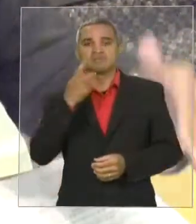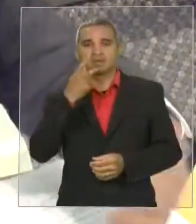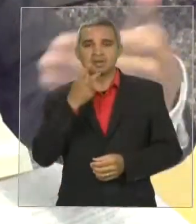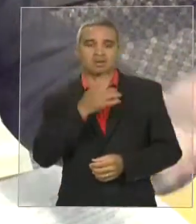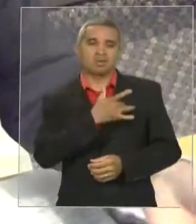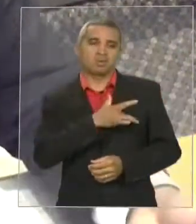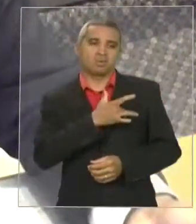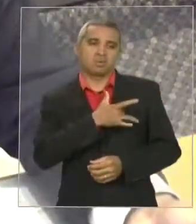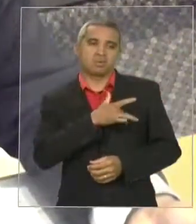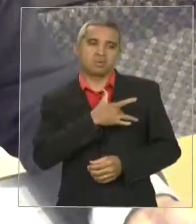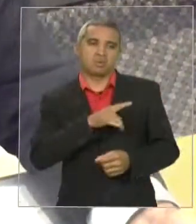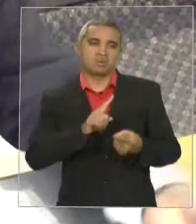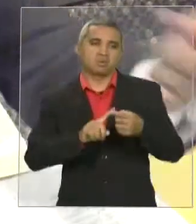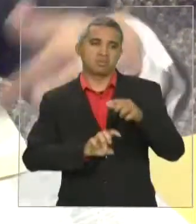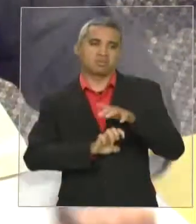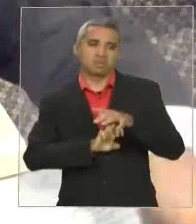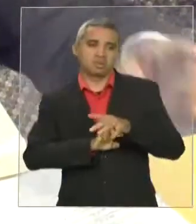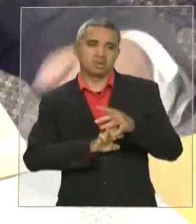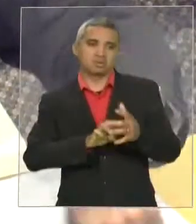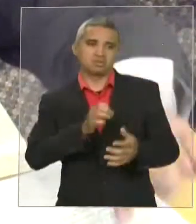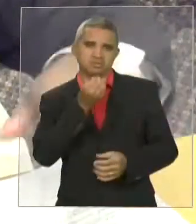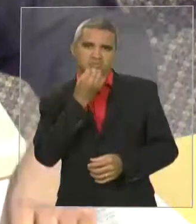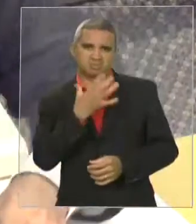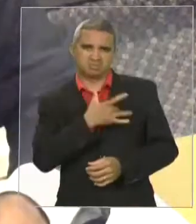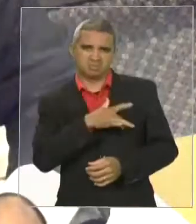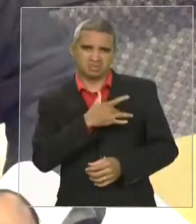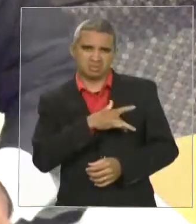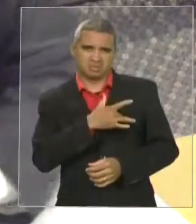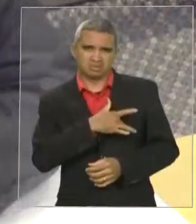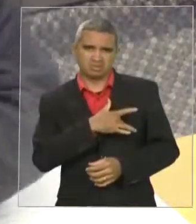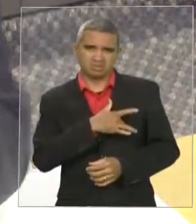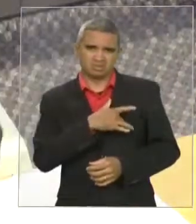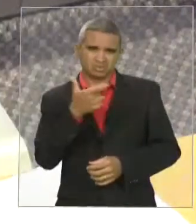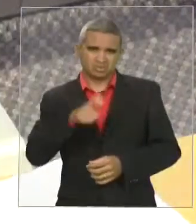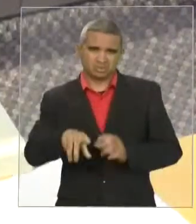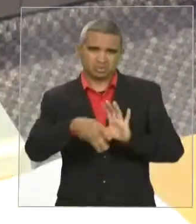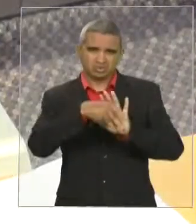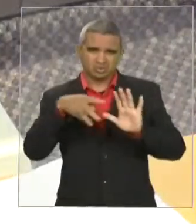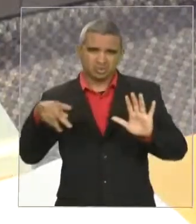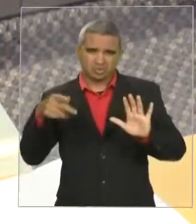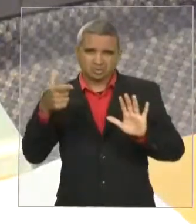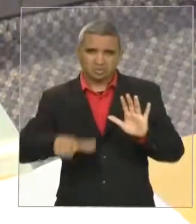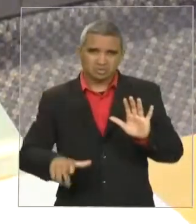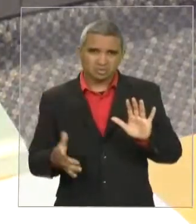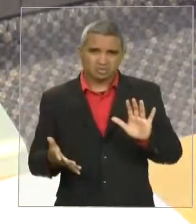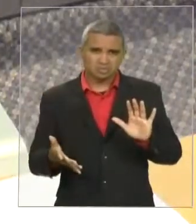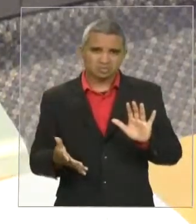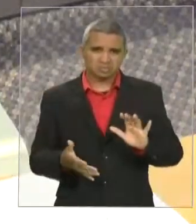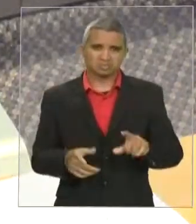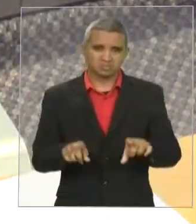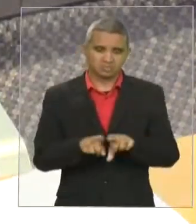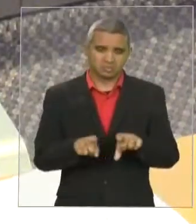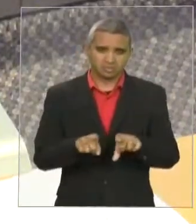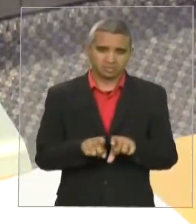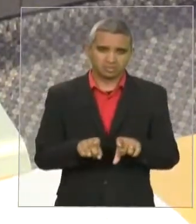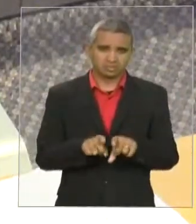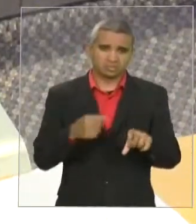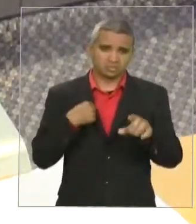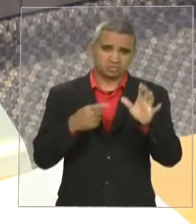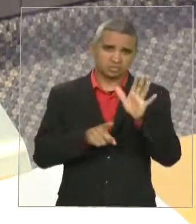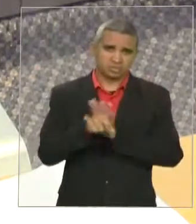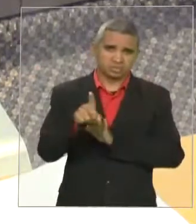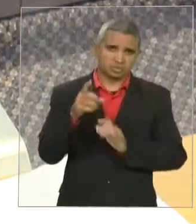para o pequeno e médio empresário, e mais uma vez editando medida provisória, e mais uma vez eu vou perguntar aos deputados da base